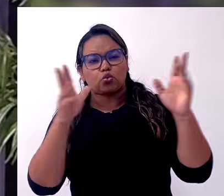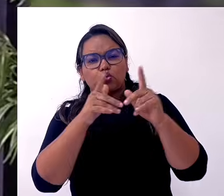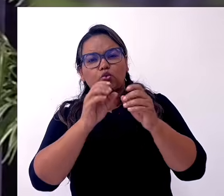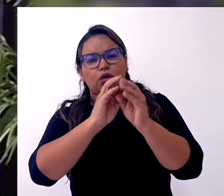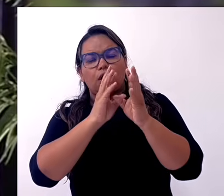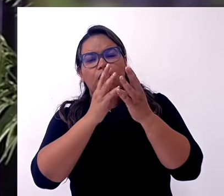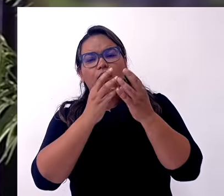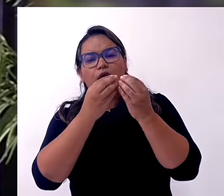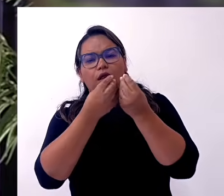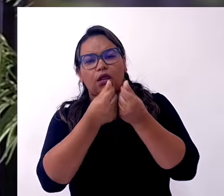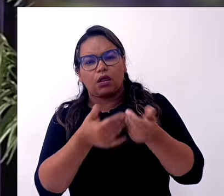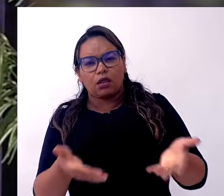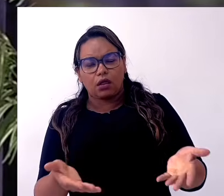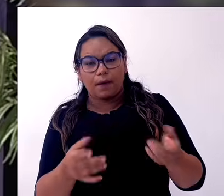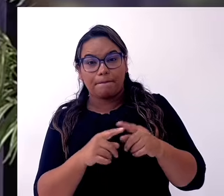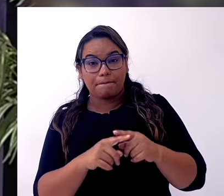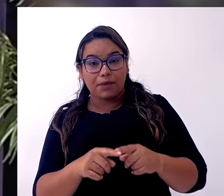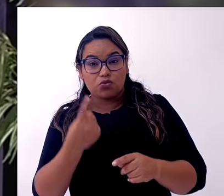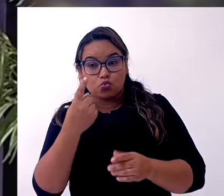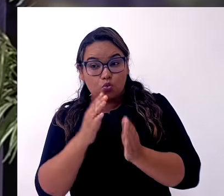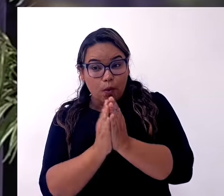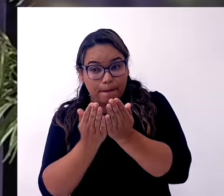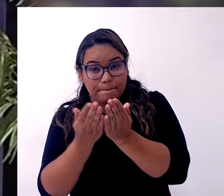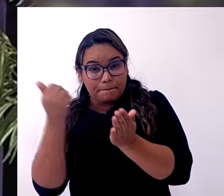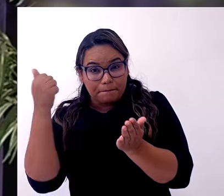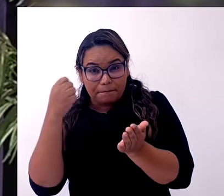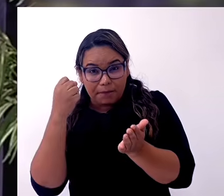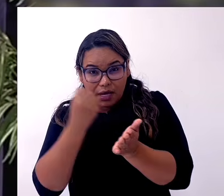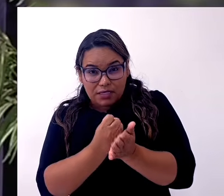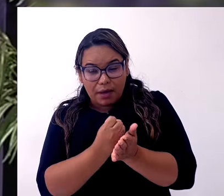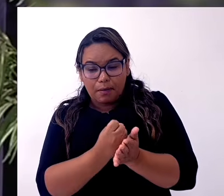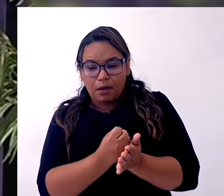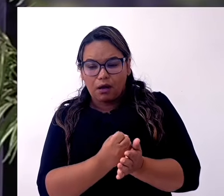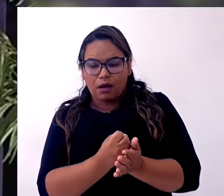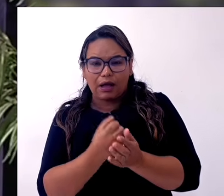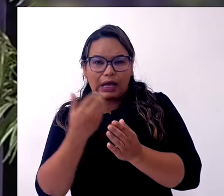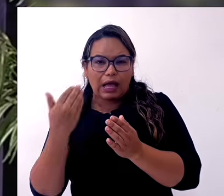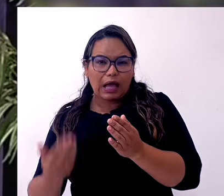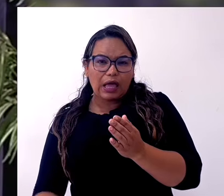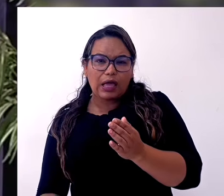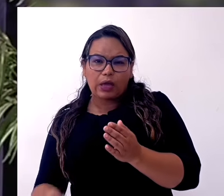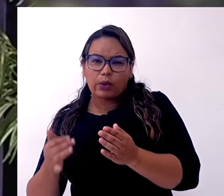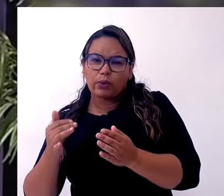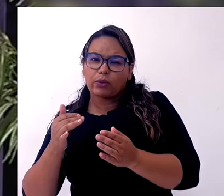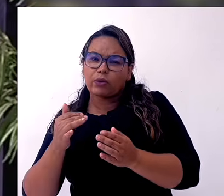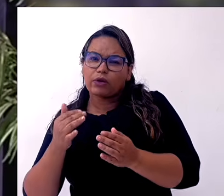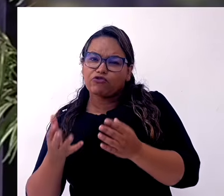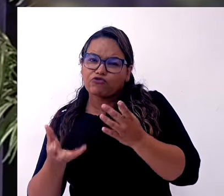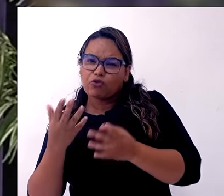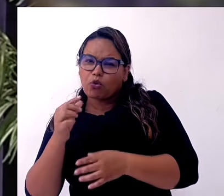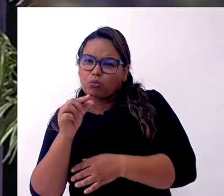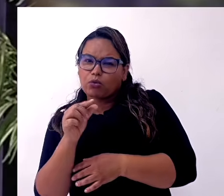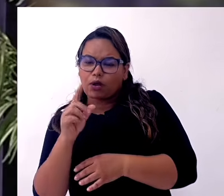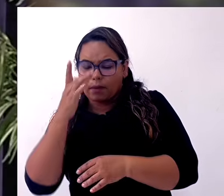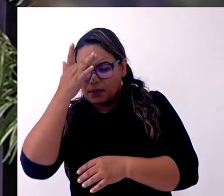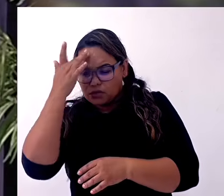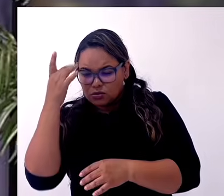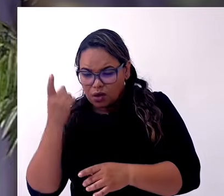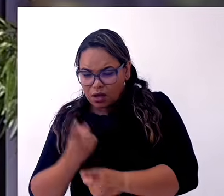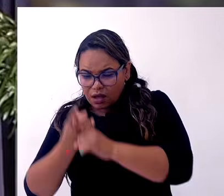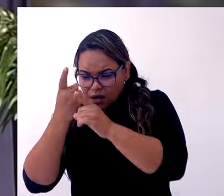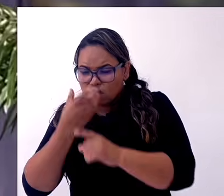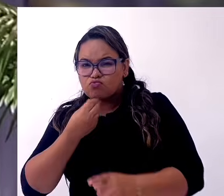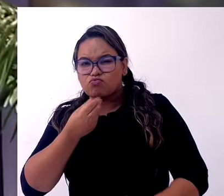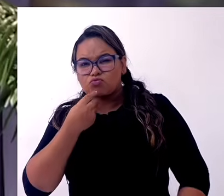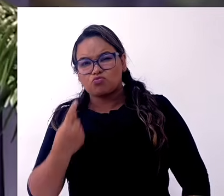Por acaso, esta foi uma das valizes que eles esqueceram de colocar no avião. E foi assim que eles conseguiram o bilhete. Como é que eles